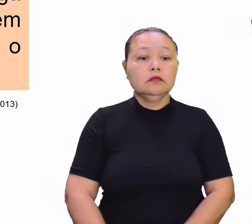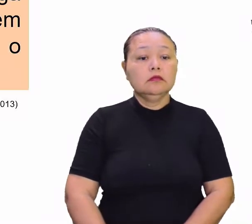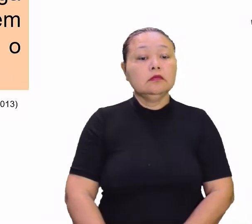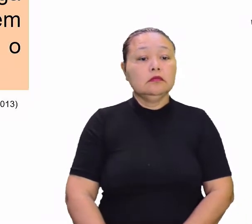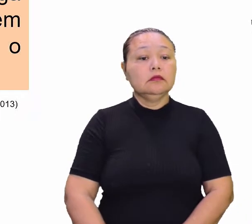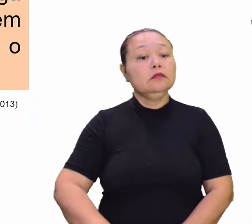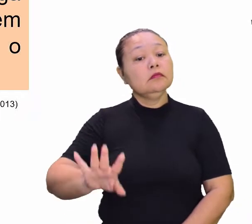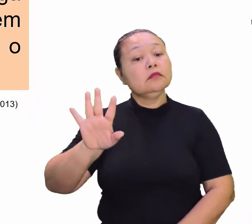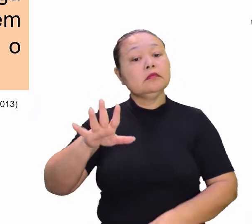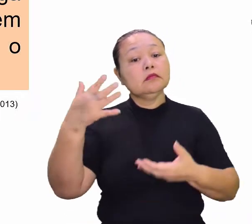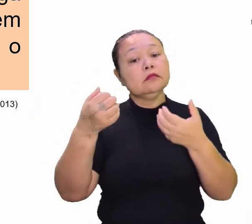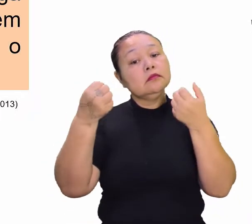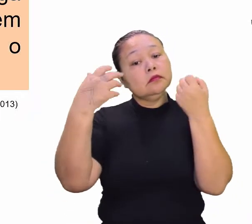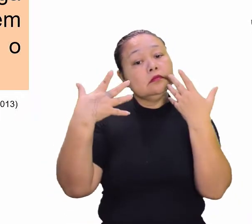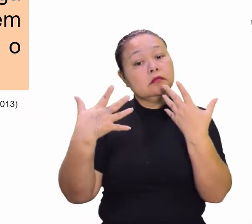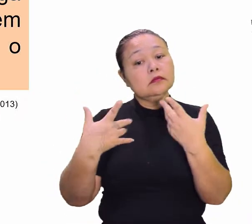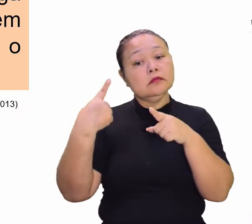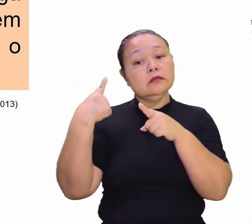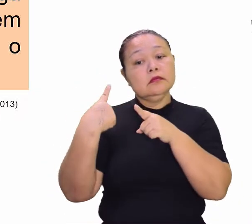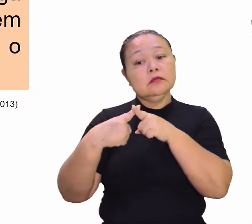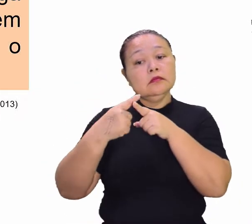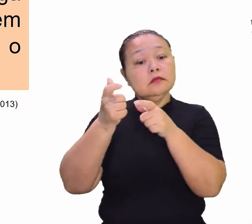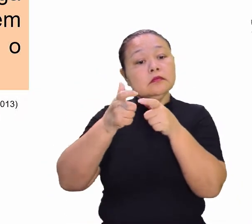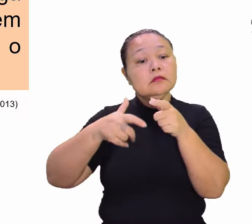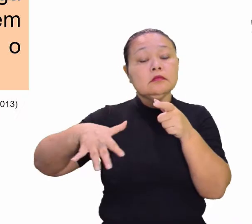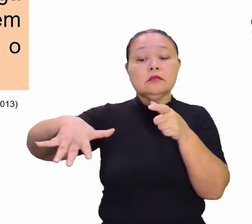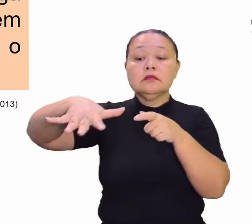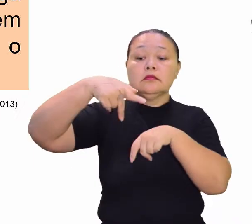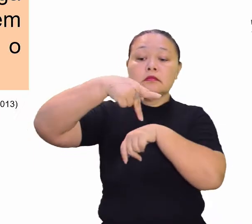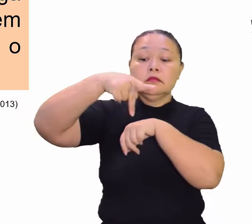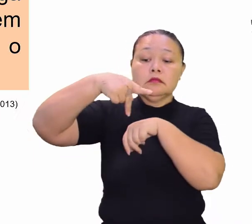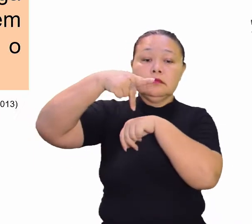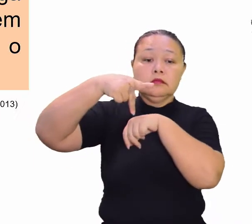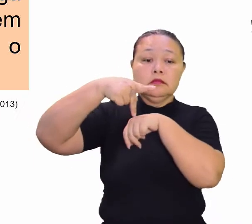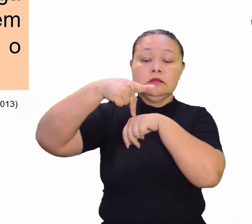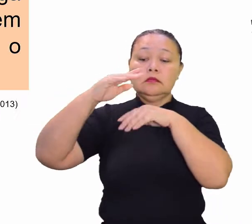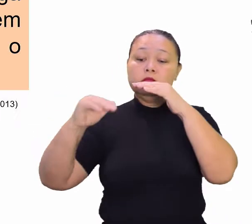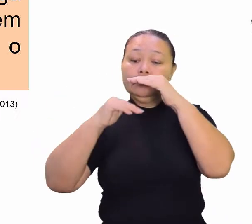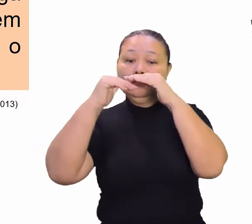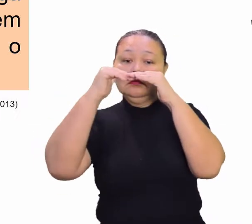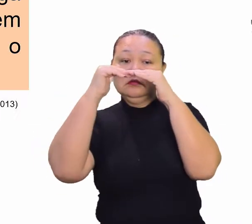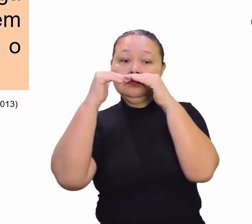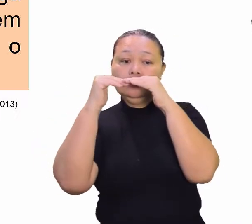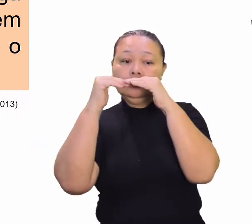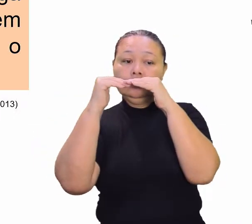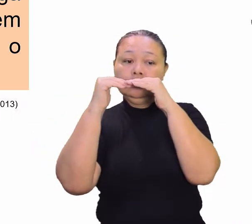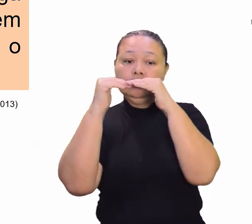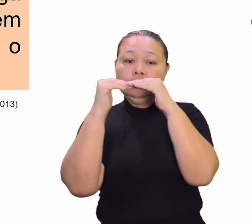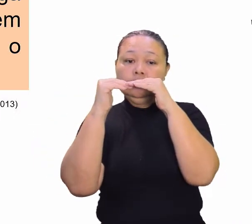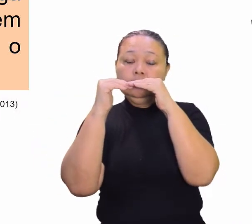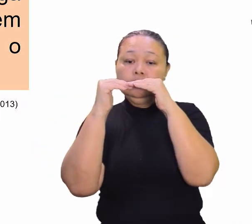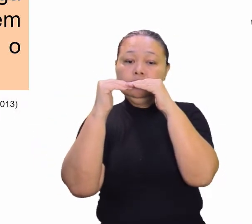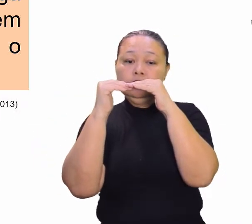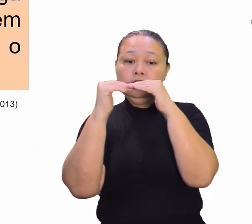De forma geral, isso explica por que a grande maioria dos países